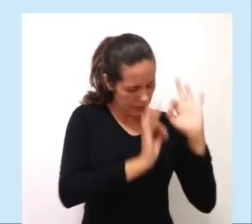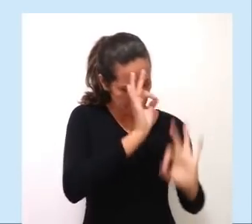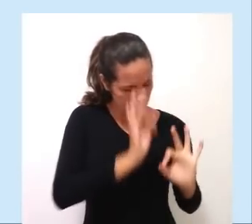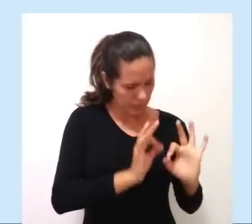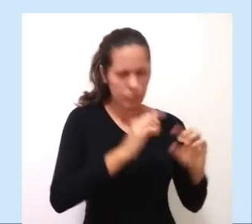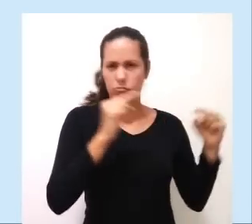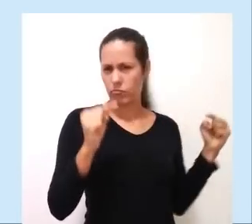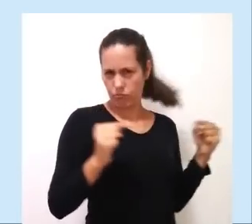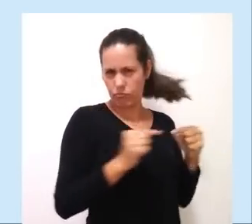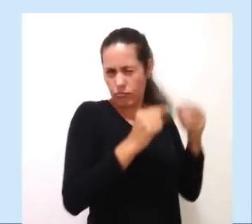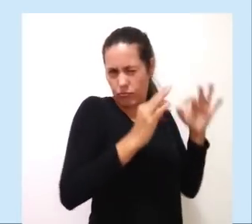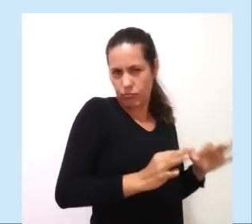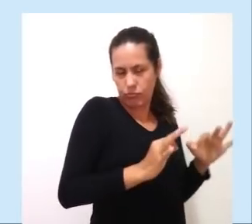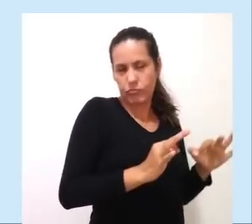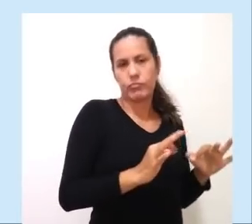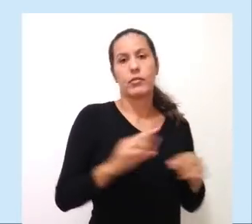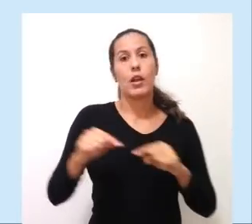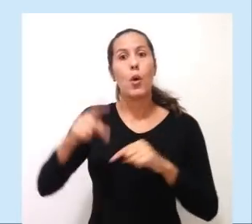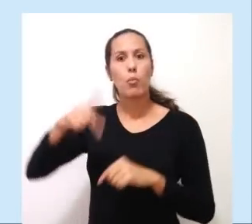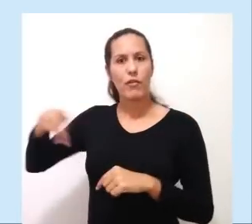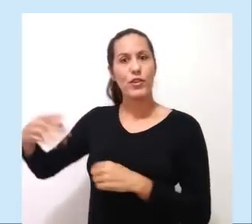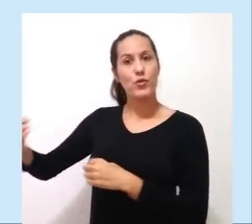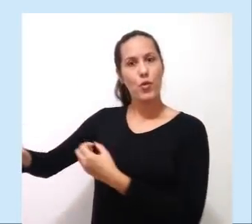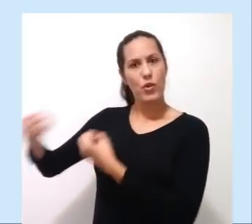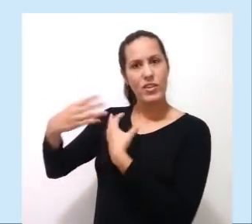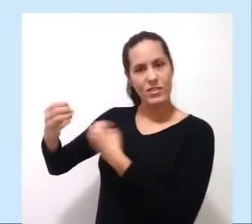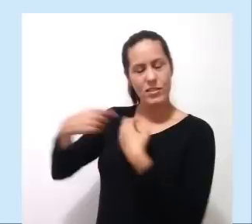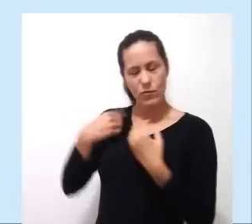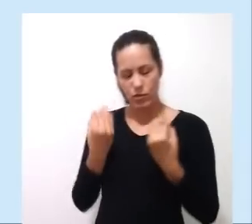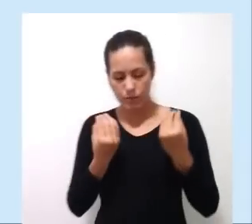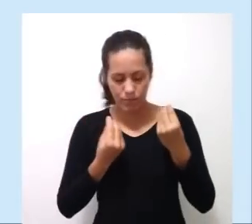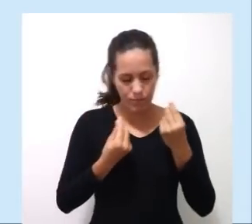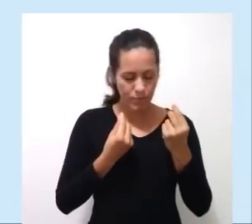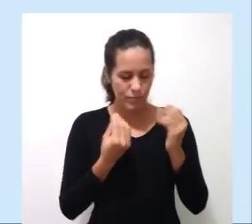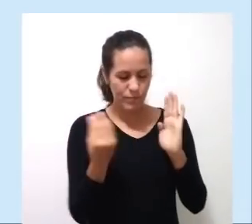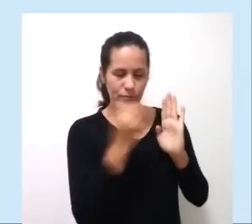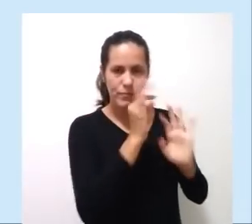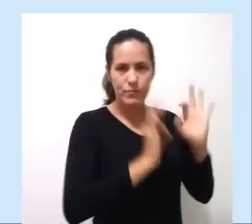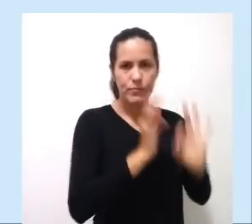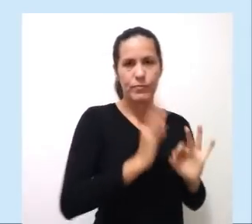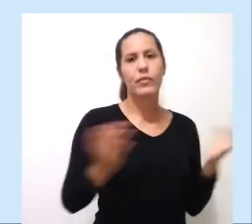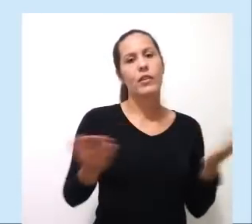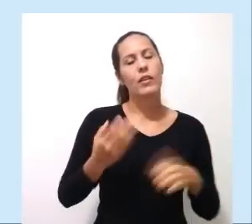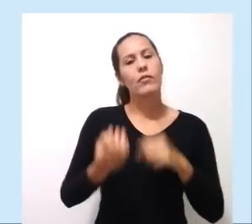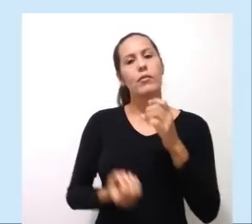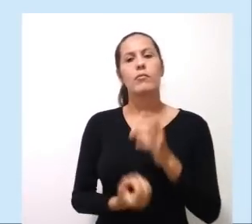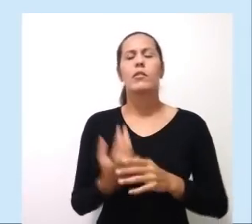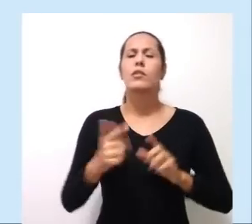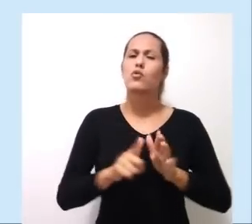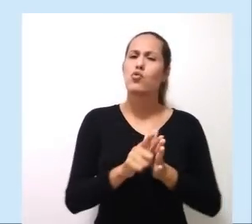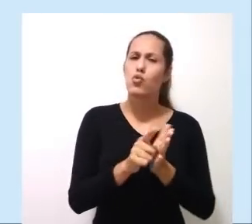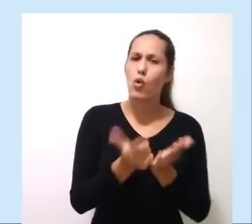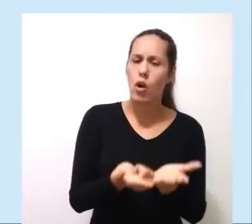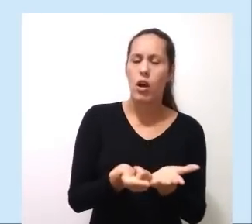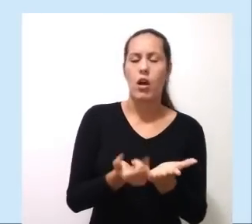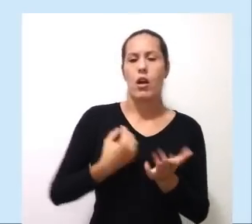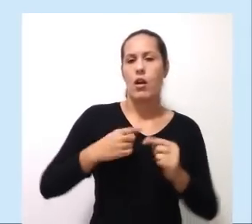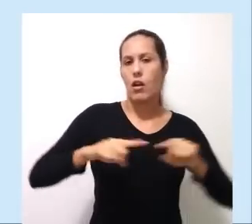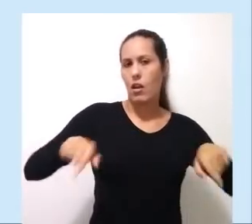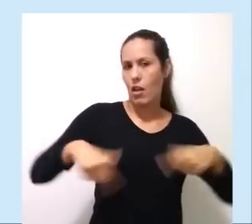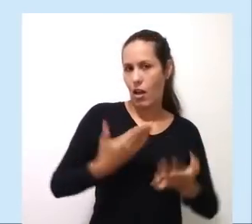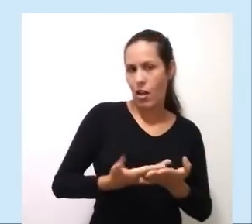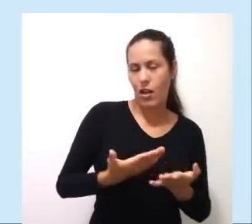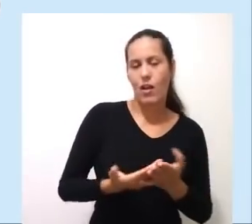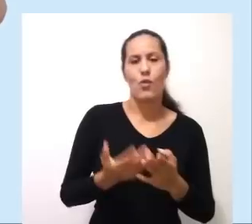professora e o professor em sala de aula ensinam para vocês. Então, vamos fazer um jornalzinho em sala de aula,